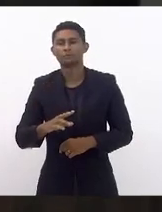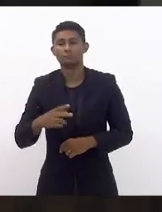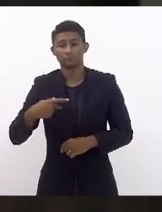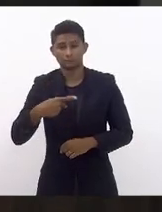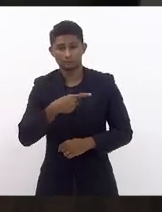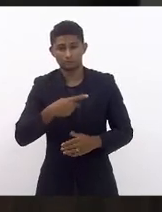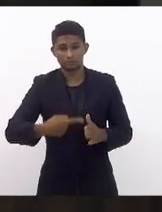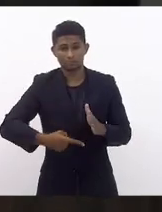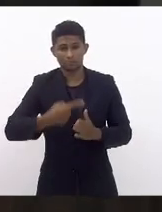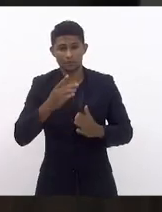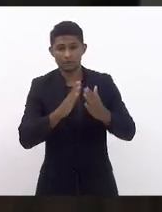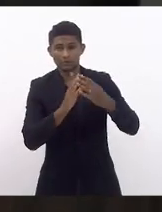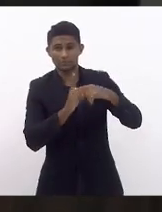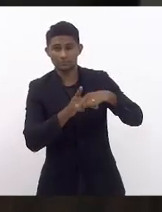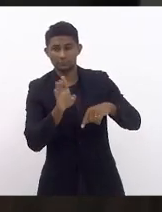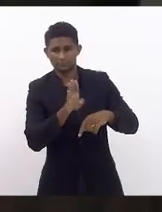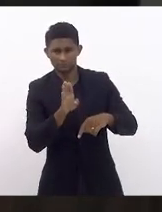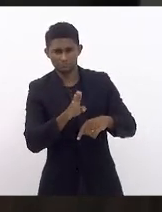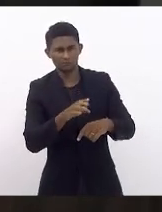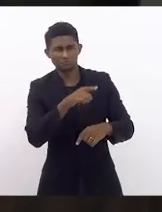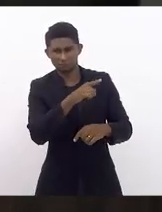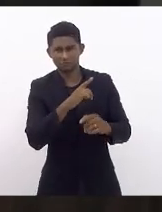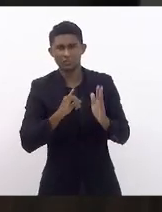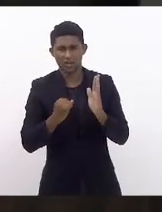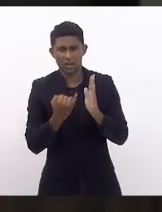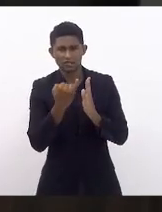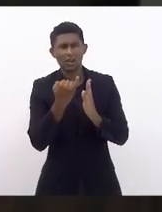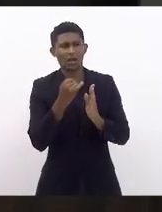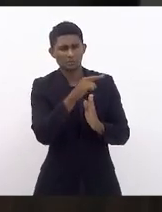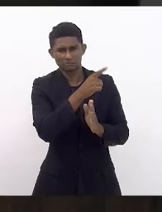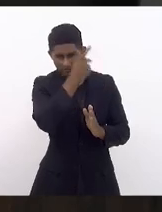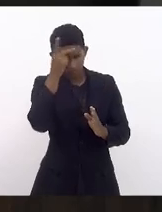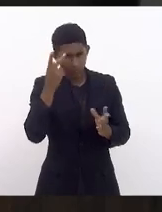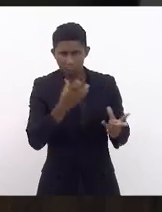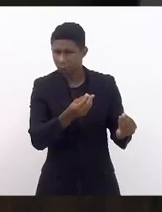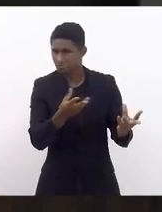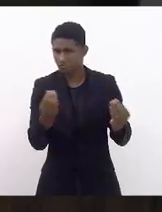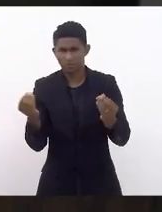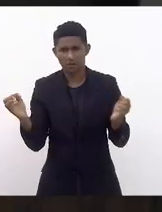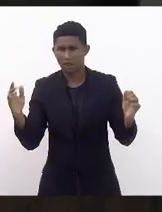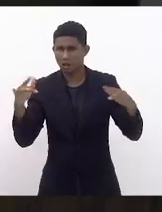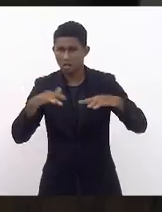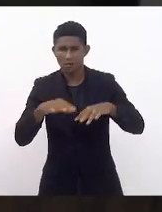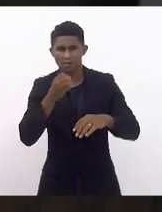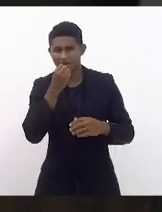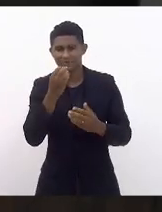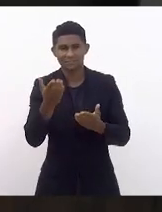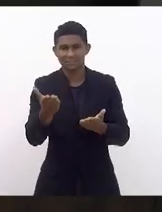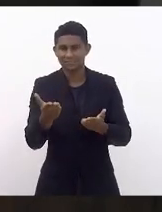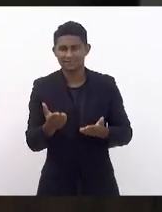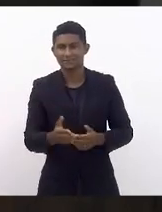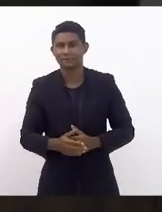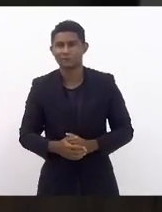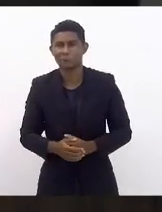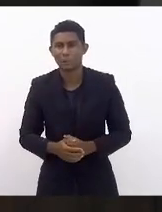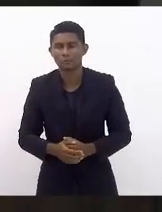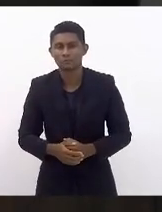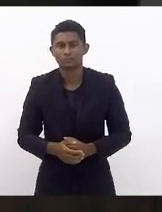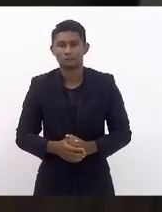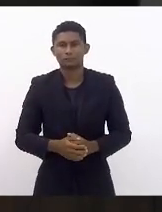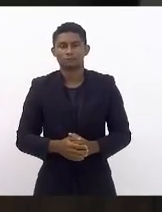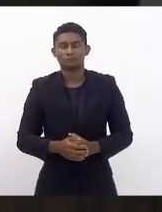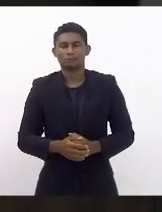Igreja Batista do Irajá. Igreja Batista do Irajá em peso aqui hoje, né? Muito bem-vindos. Muito bem,